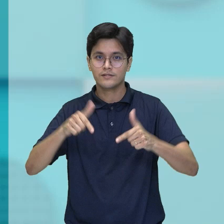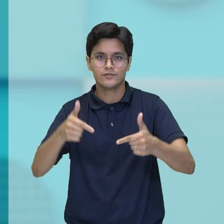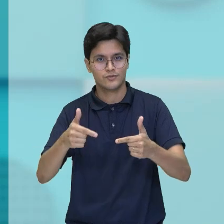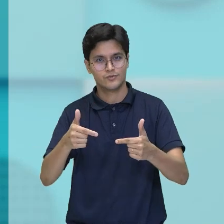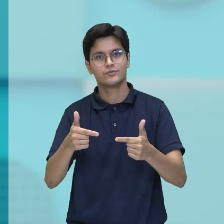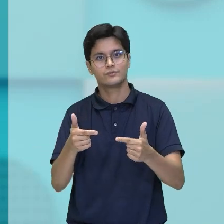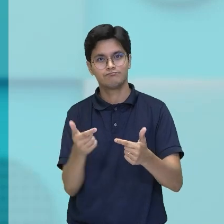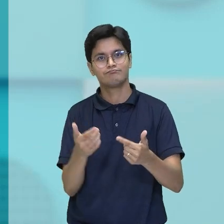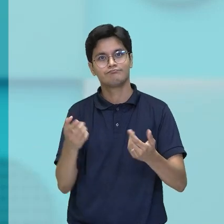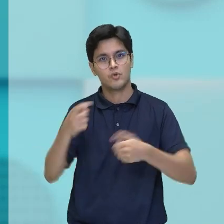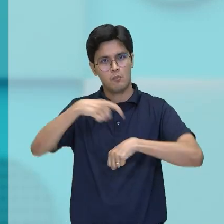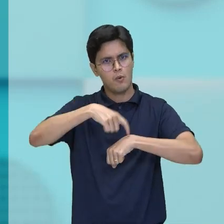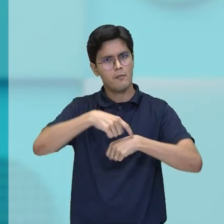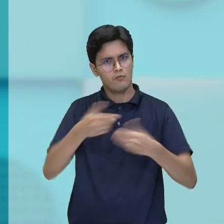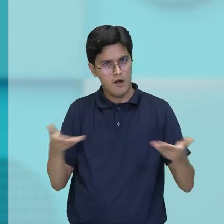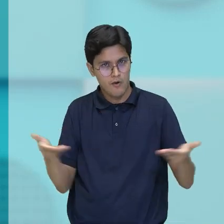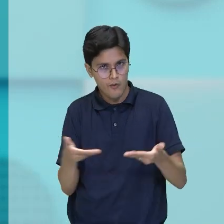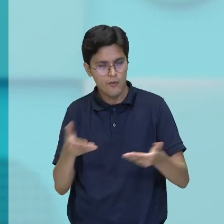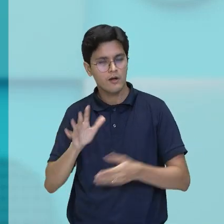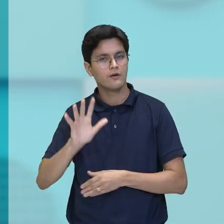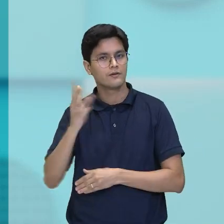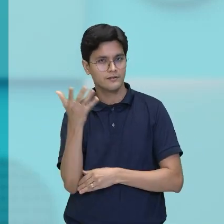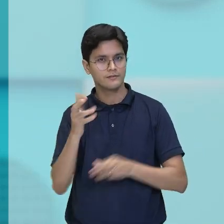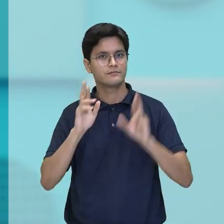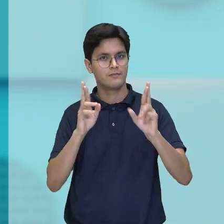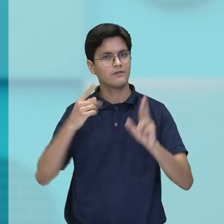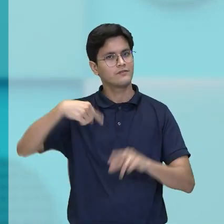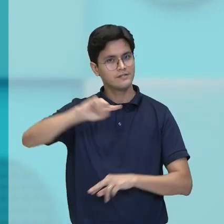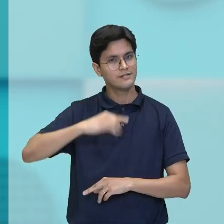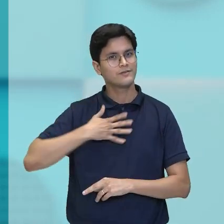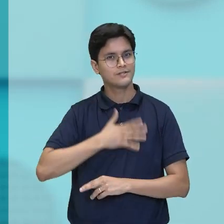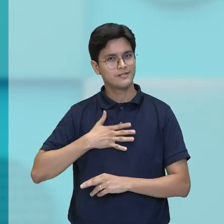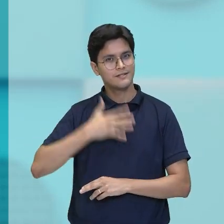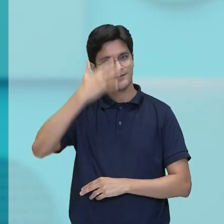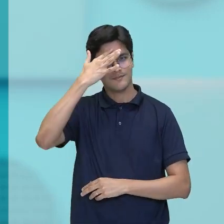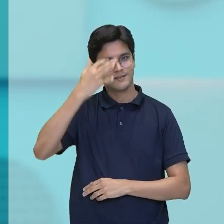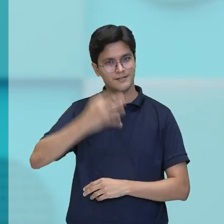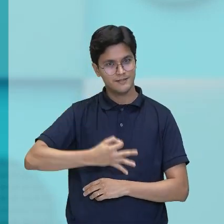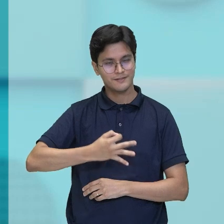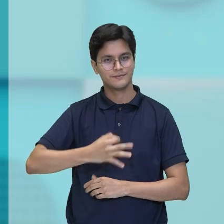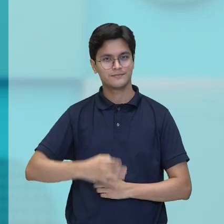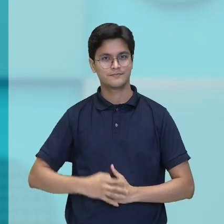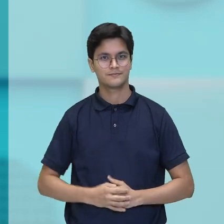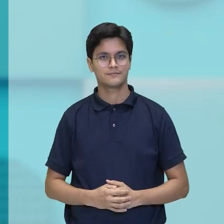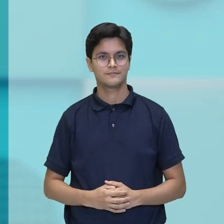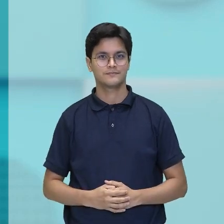neste momento. Espero que vocês tenham gostado e compreendido. See ya!